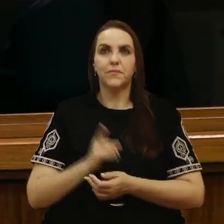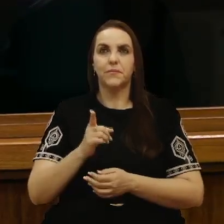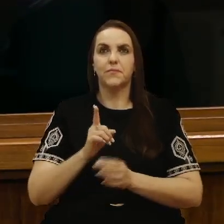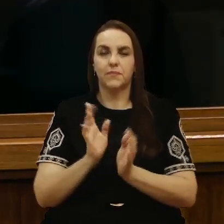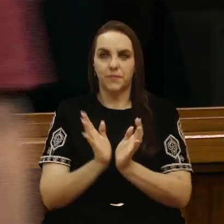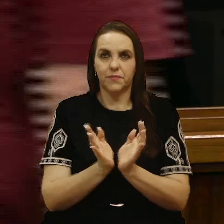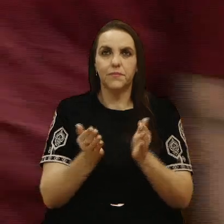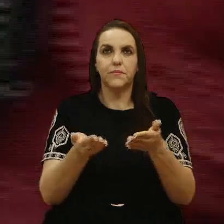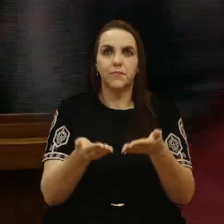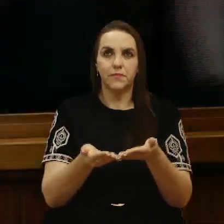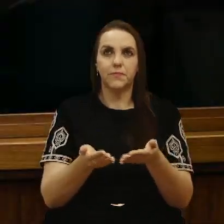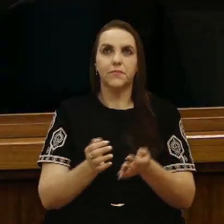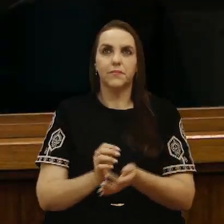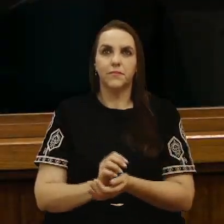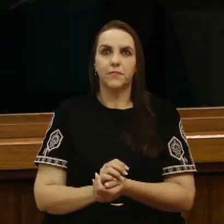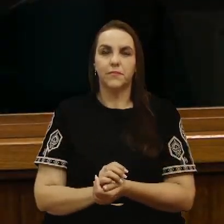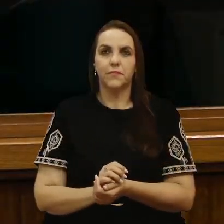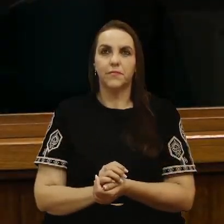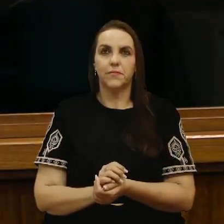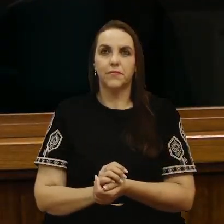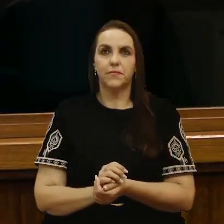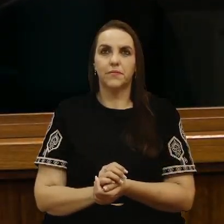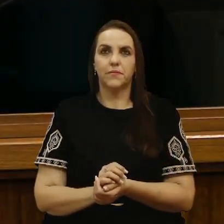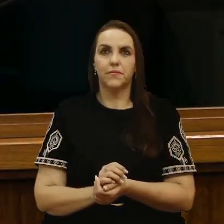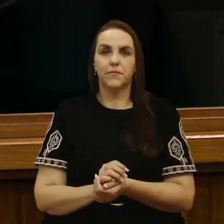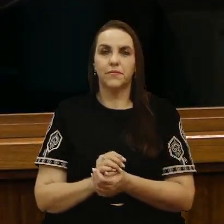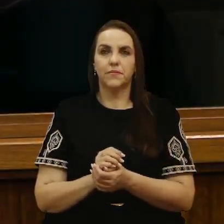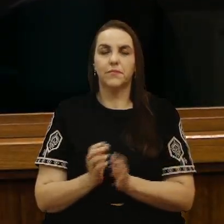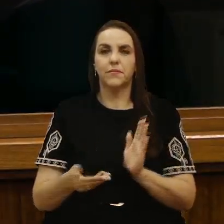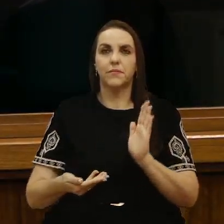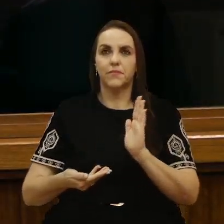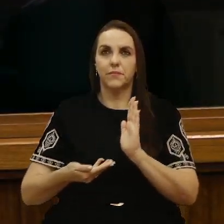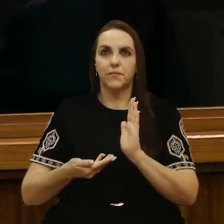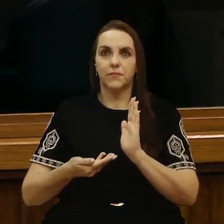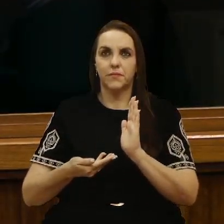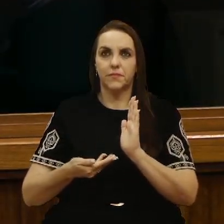comissão externa da Câmara de Deputados,